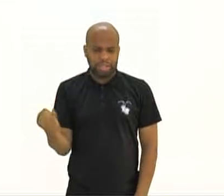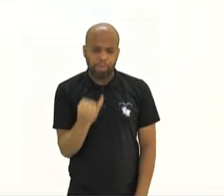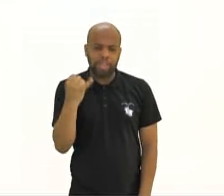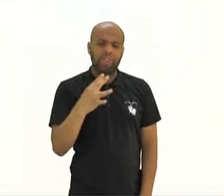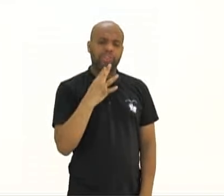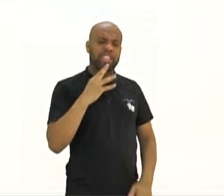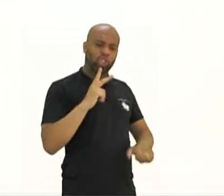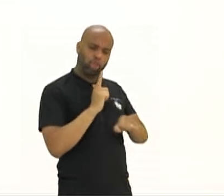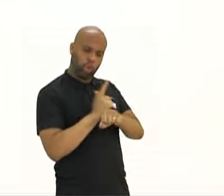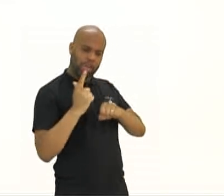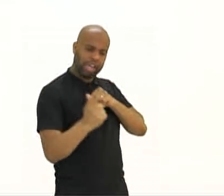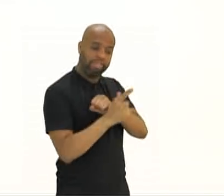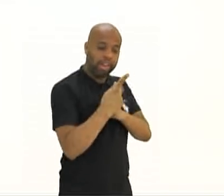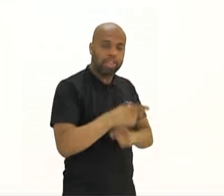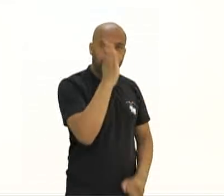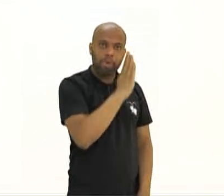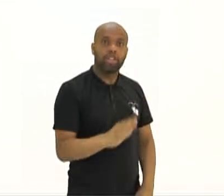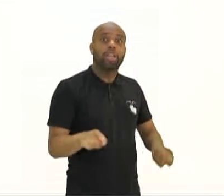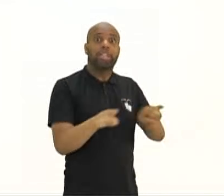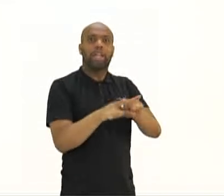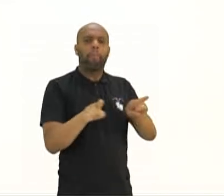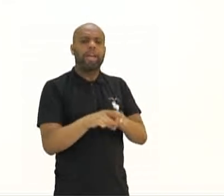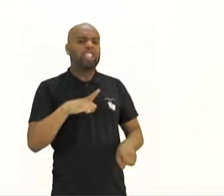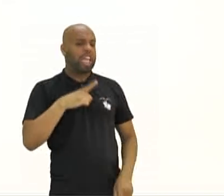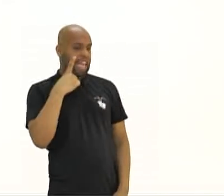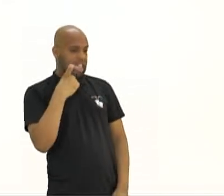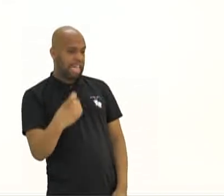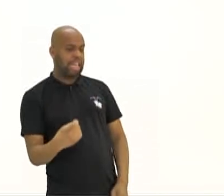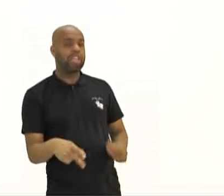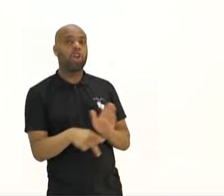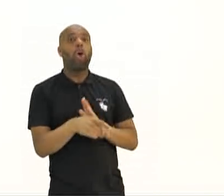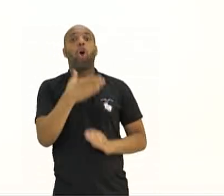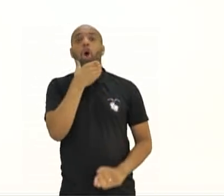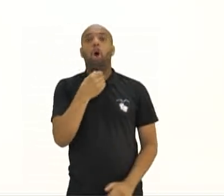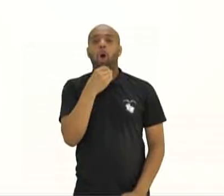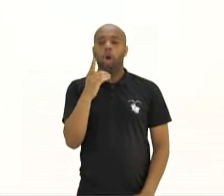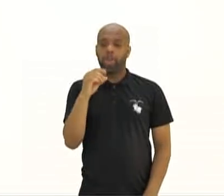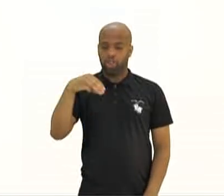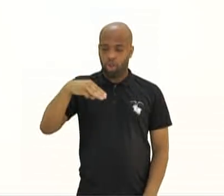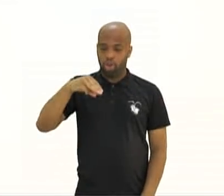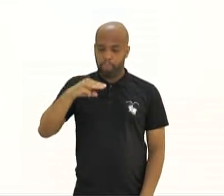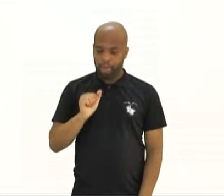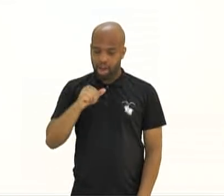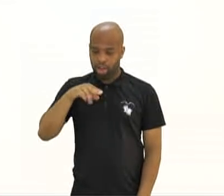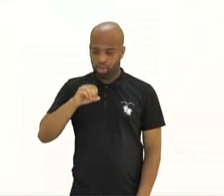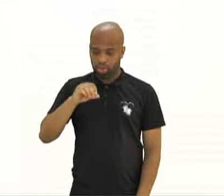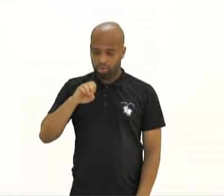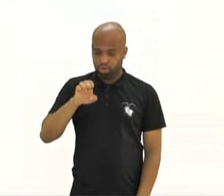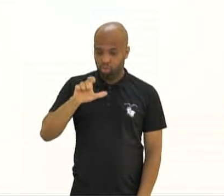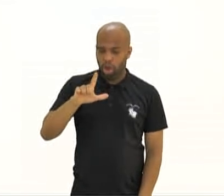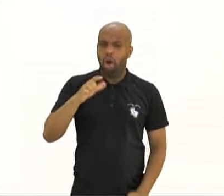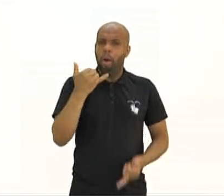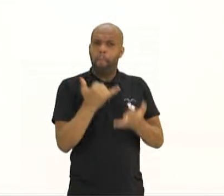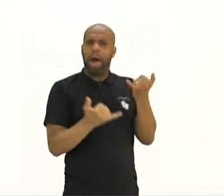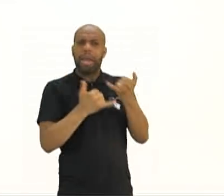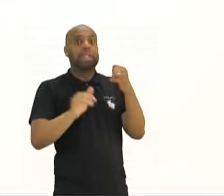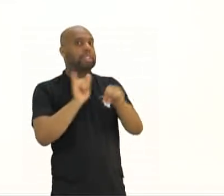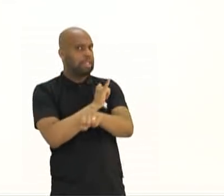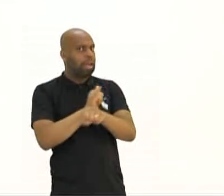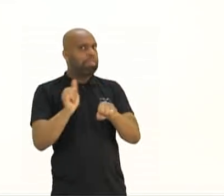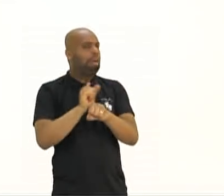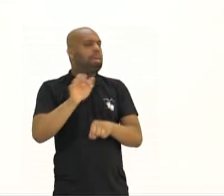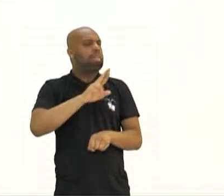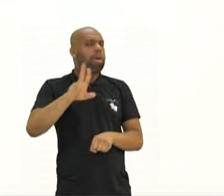sobre o Brasil, o interesse de Dom Manuel pelos seus territórios da América foi, ao que parece, mais de ordem estratégica que